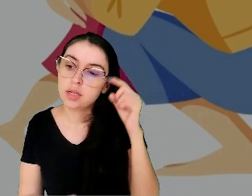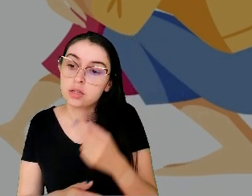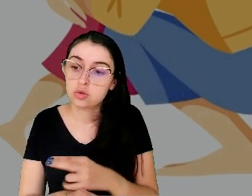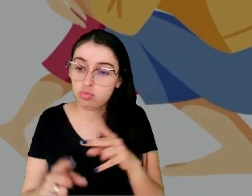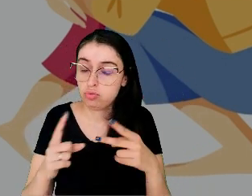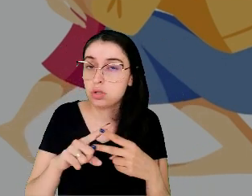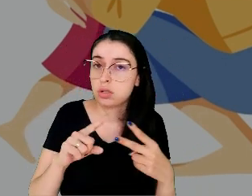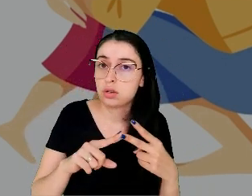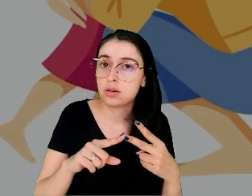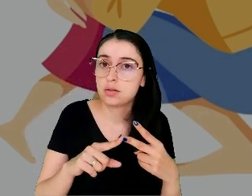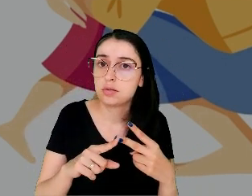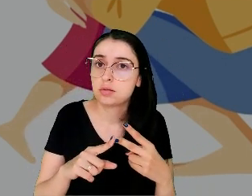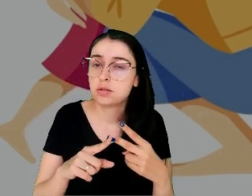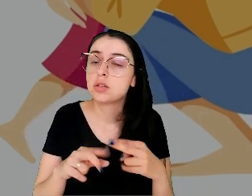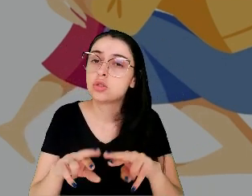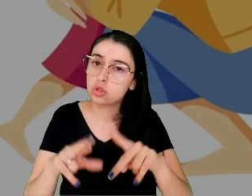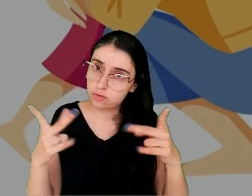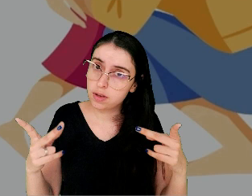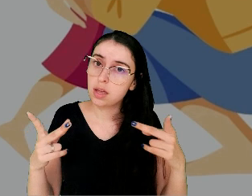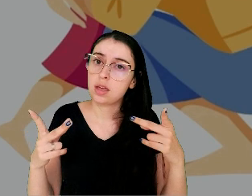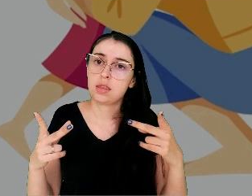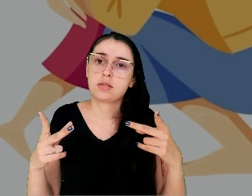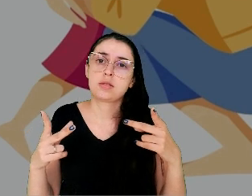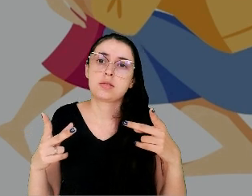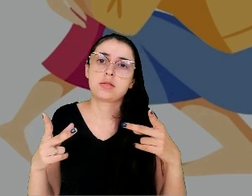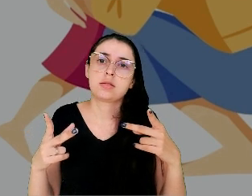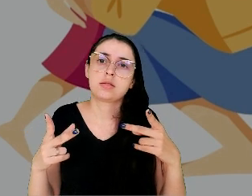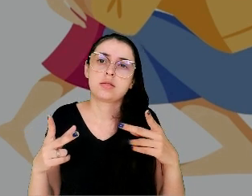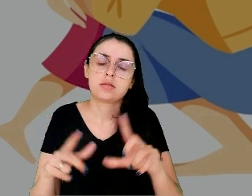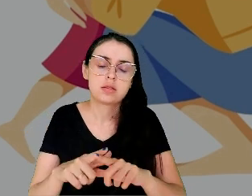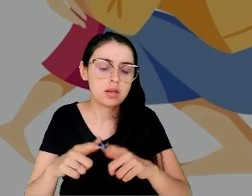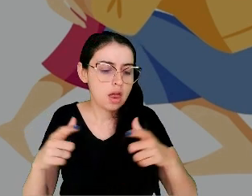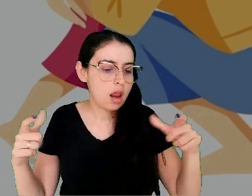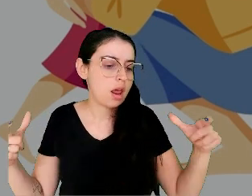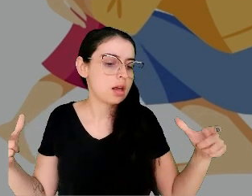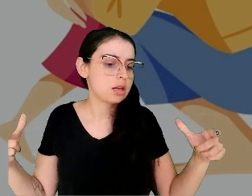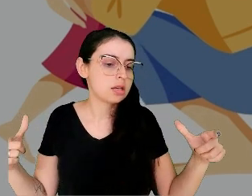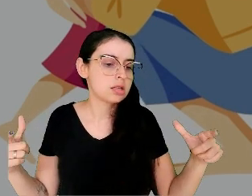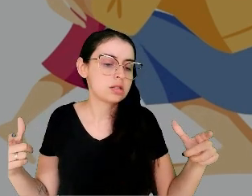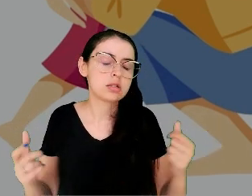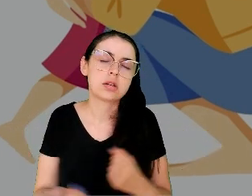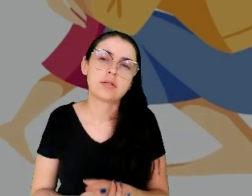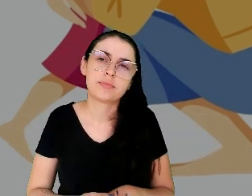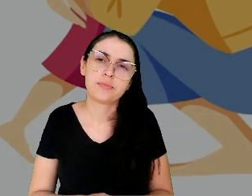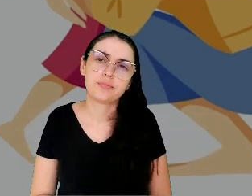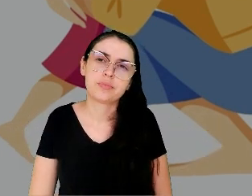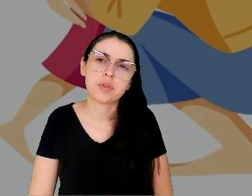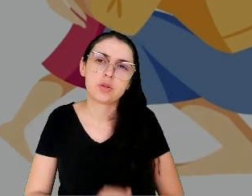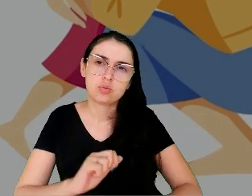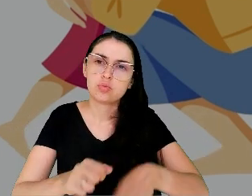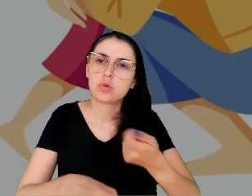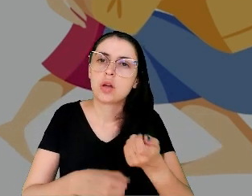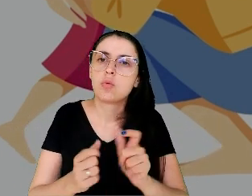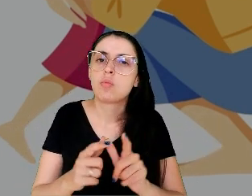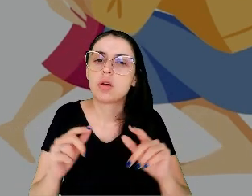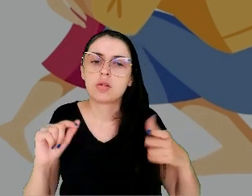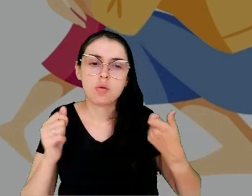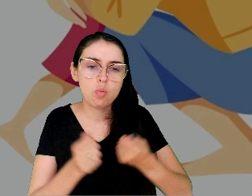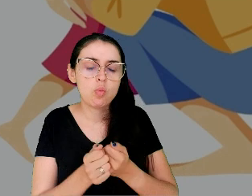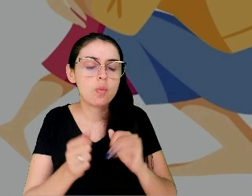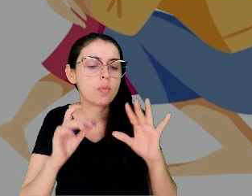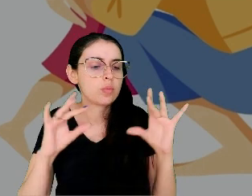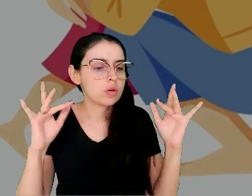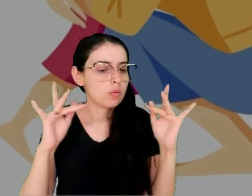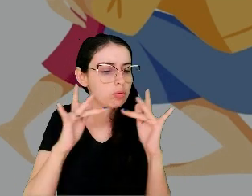direito ambiental tem um significado muito abrangente, no sentido de ser o eixo, o elo